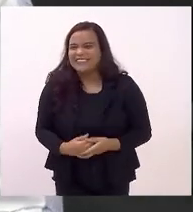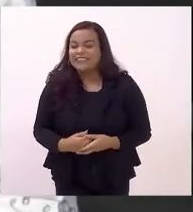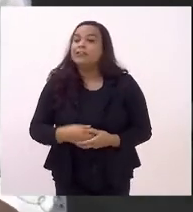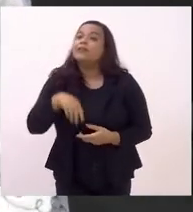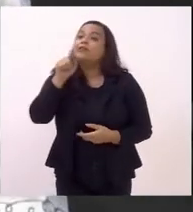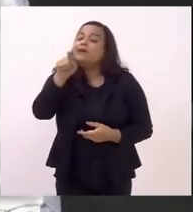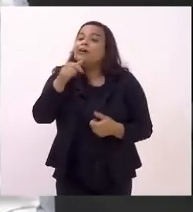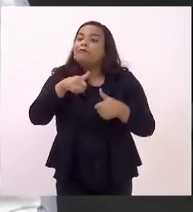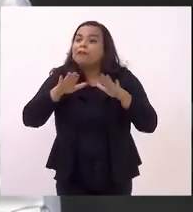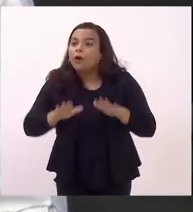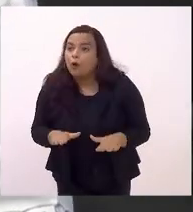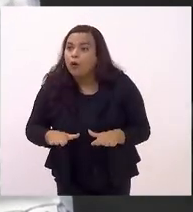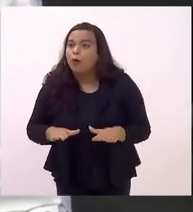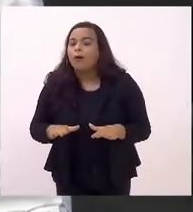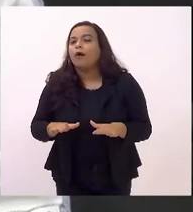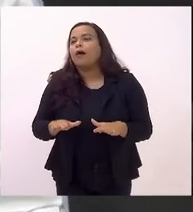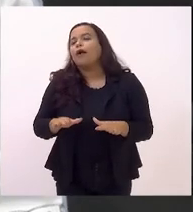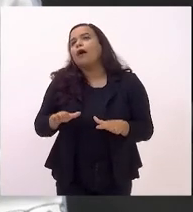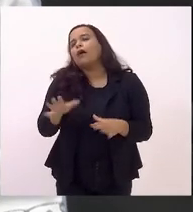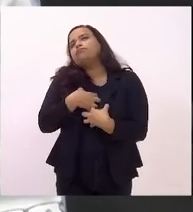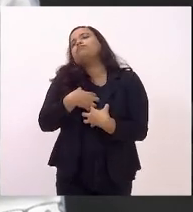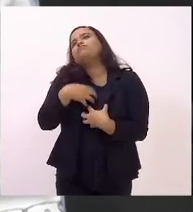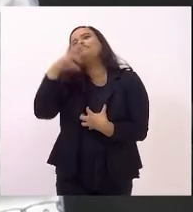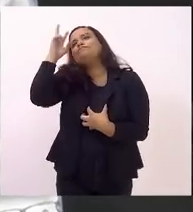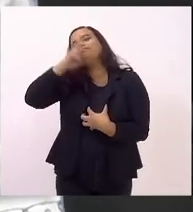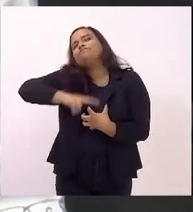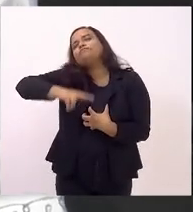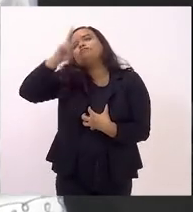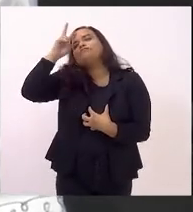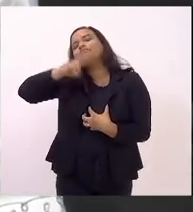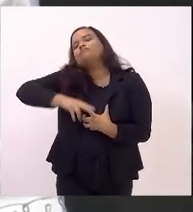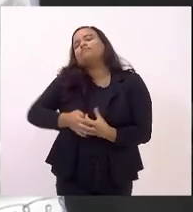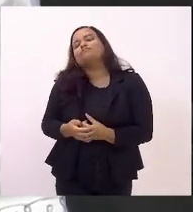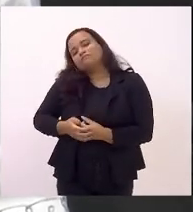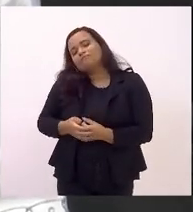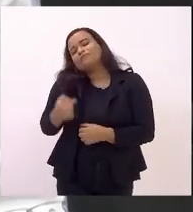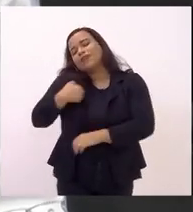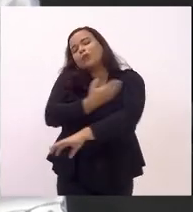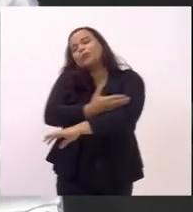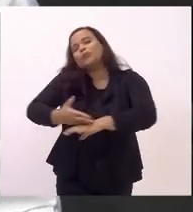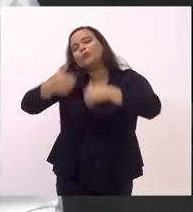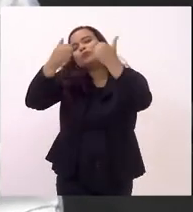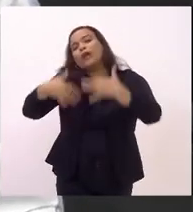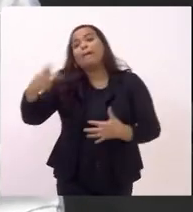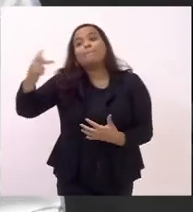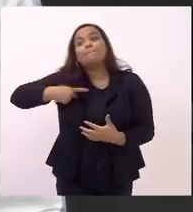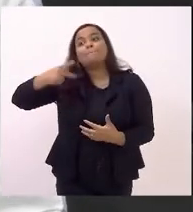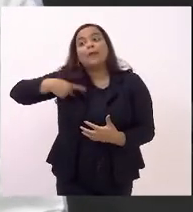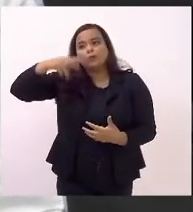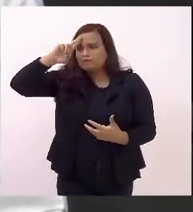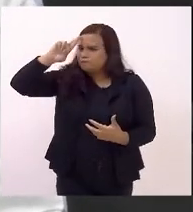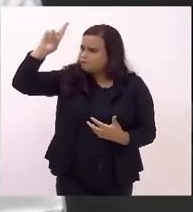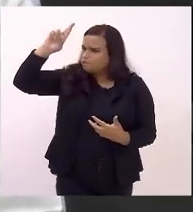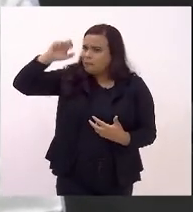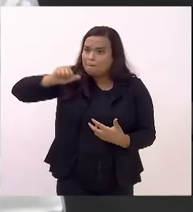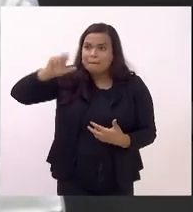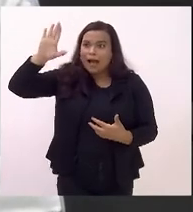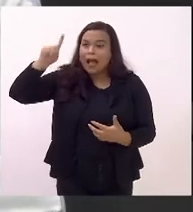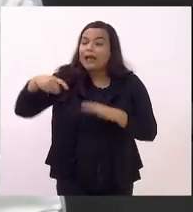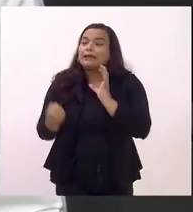que eu sempre disse antes, eu sempre dizia assim, minha maior tarefa primeiro é construir um